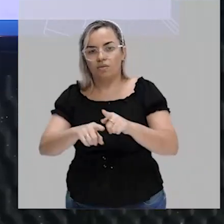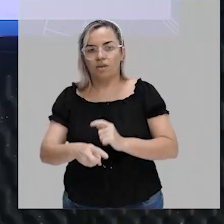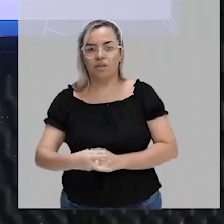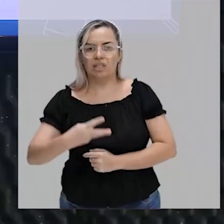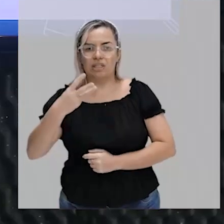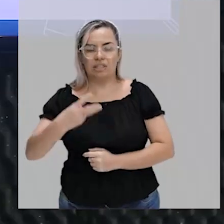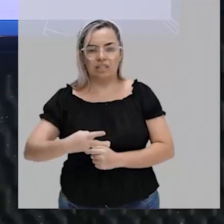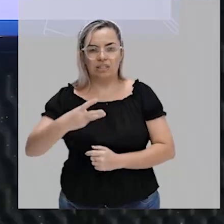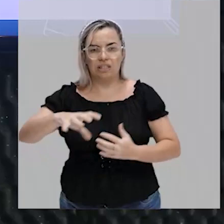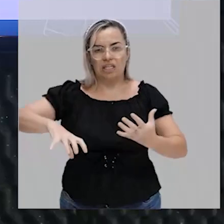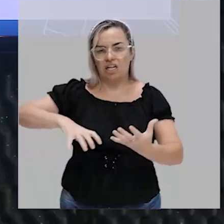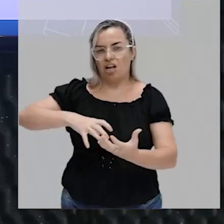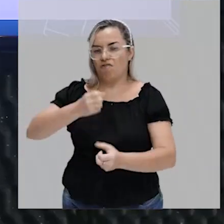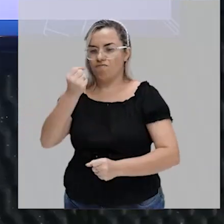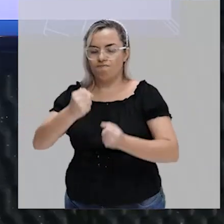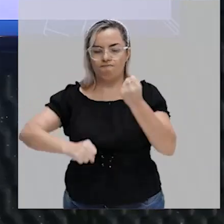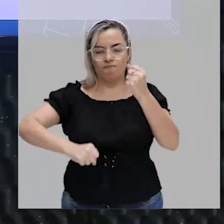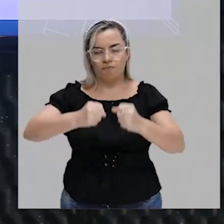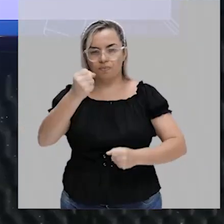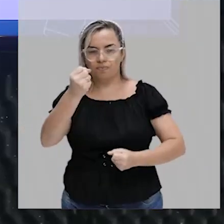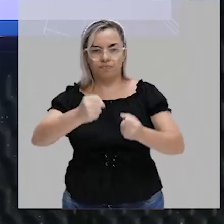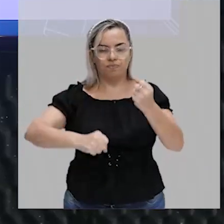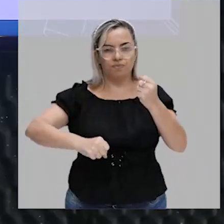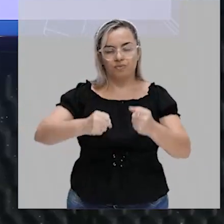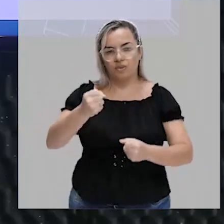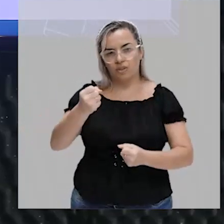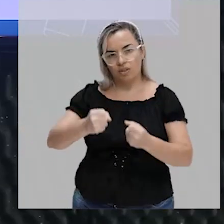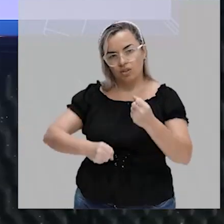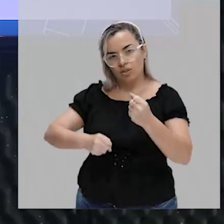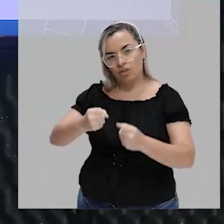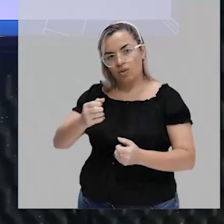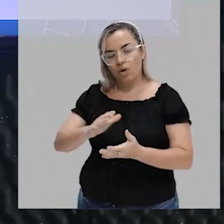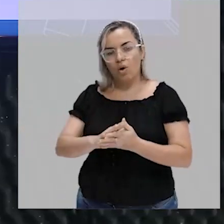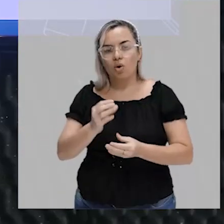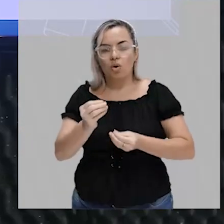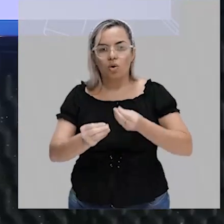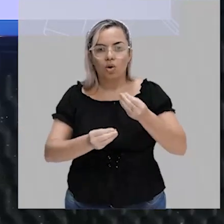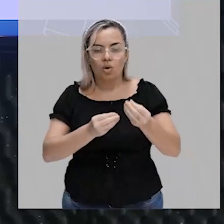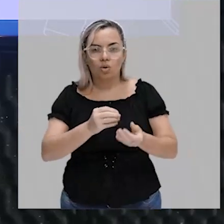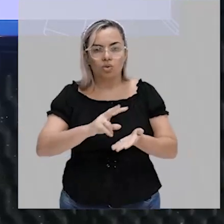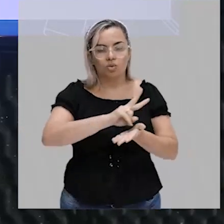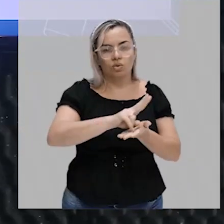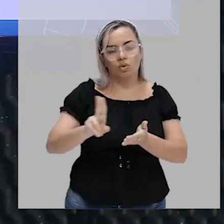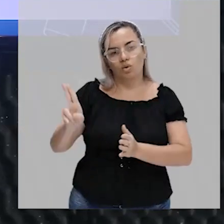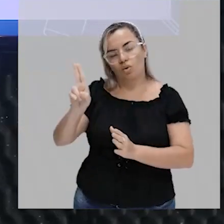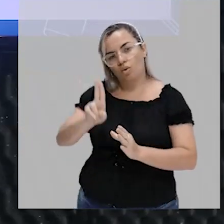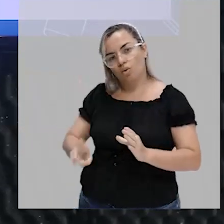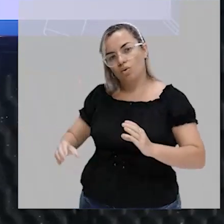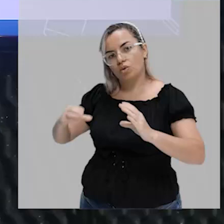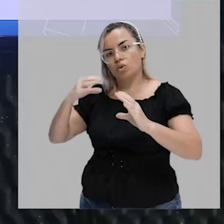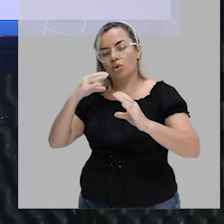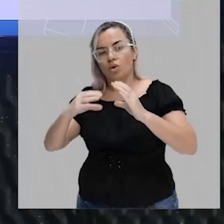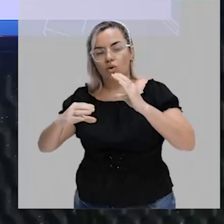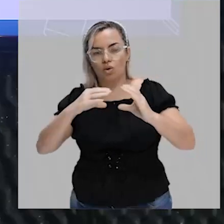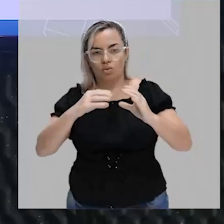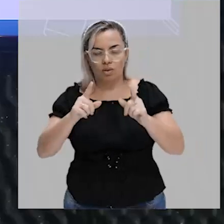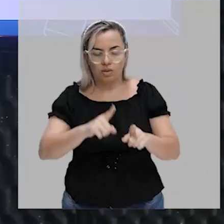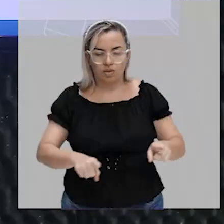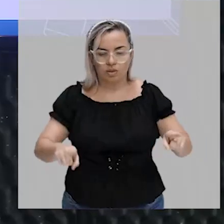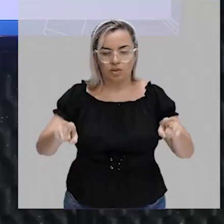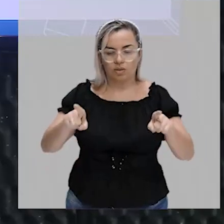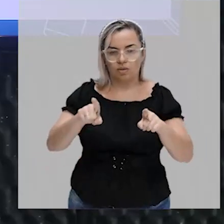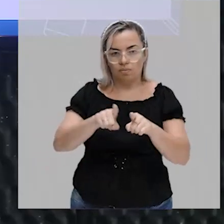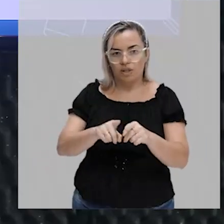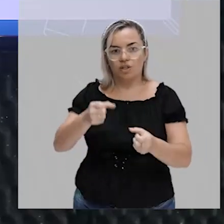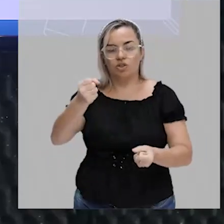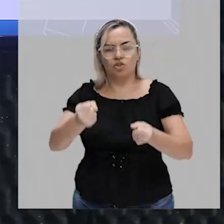meios de comunicação e transporte integrando o mundo cada vez mais. Então, se juntar economicamente é interessante, mas por outro lado é uma